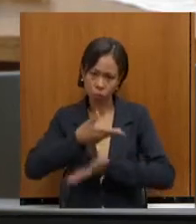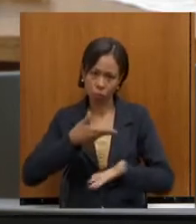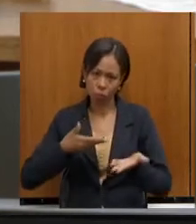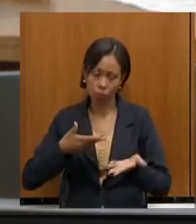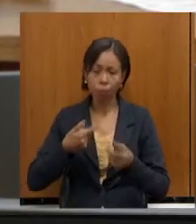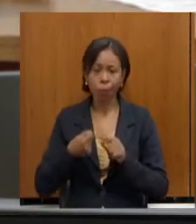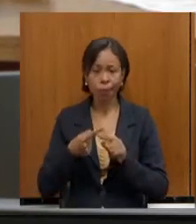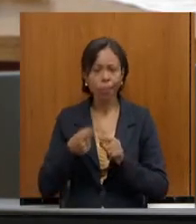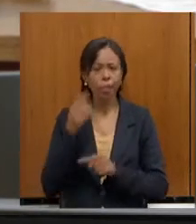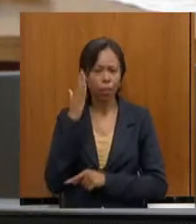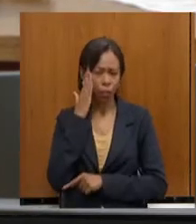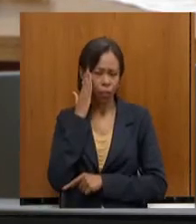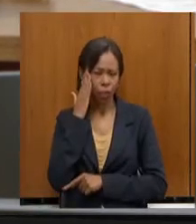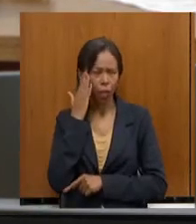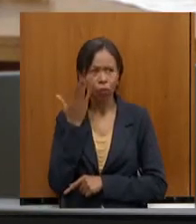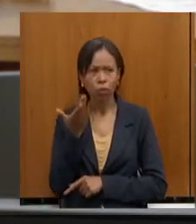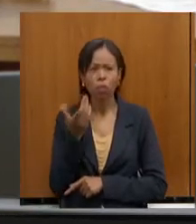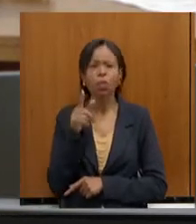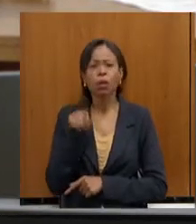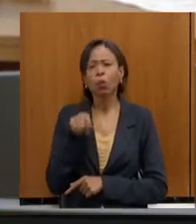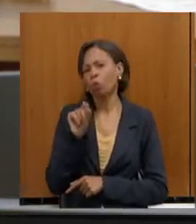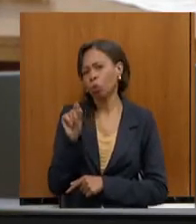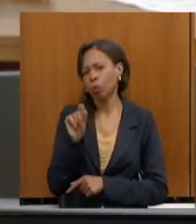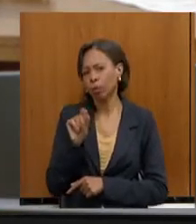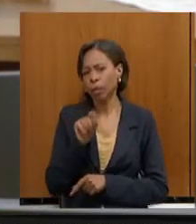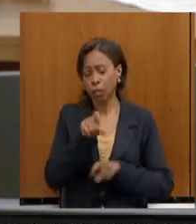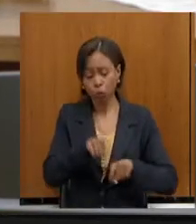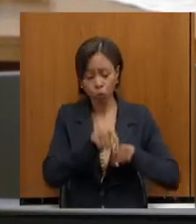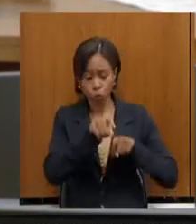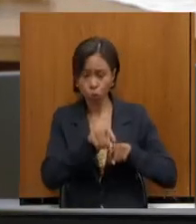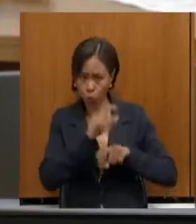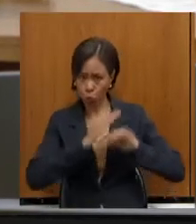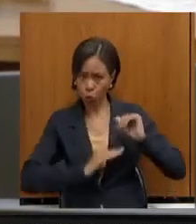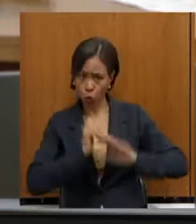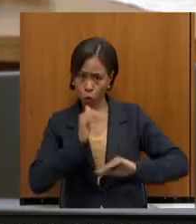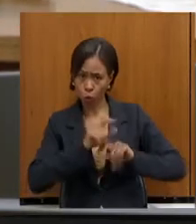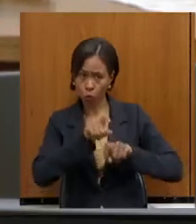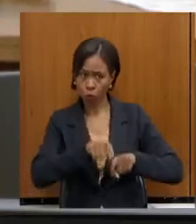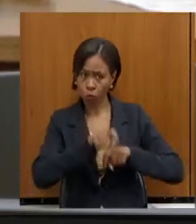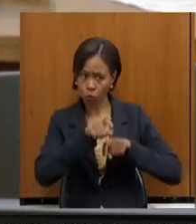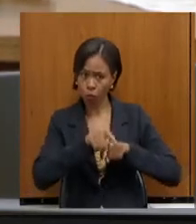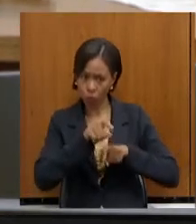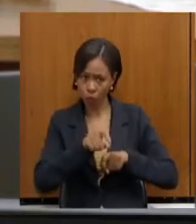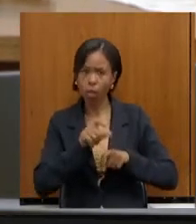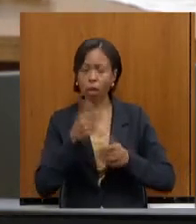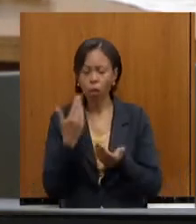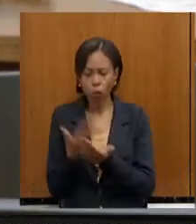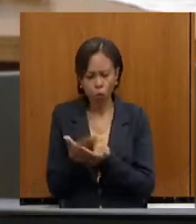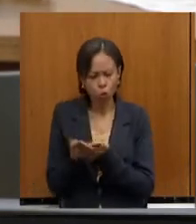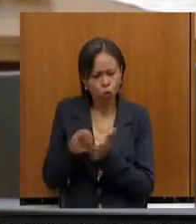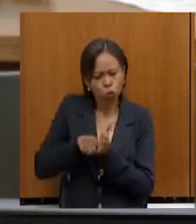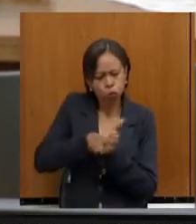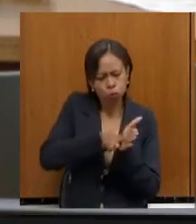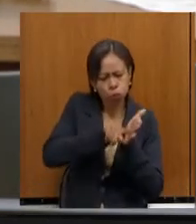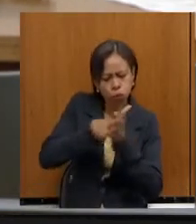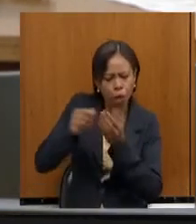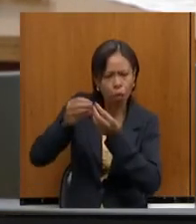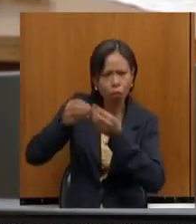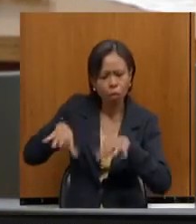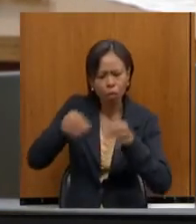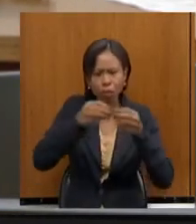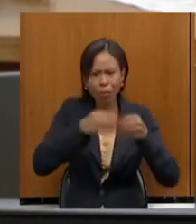entendemos né que especialmente é Produtores Rurais o estudo de impacto ambiental da forma